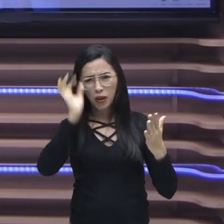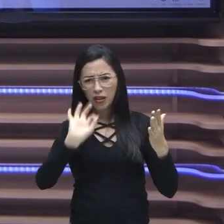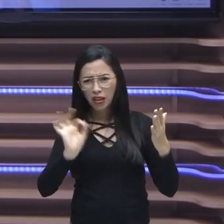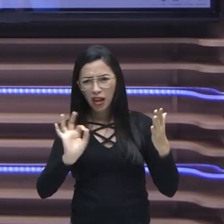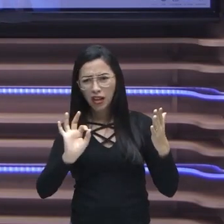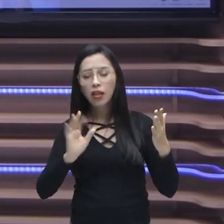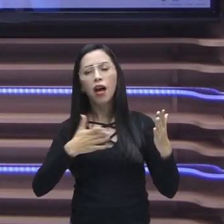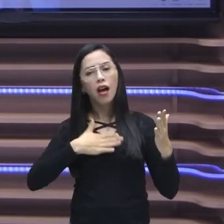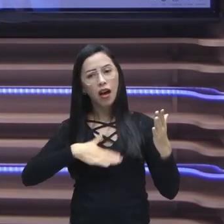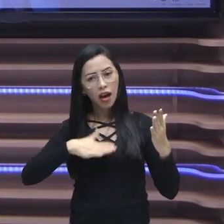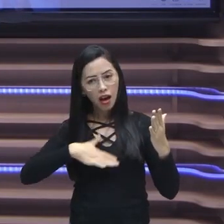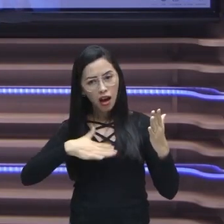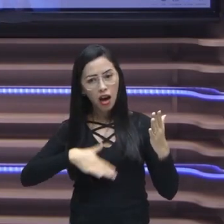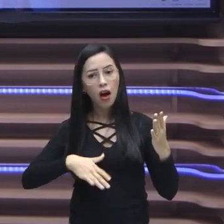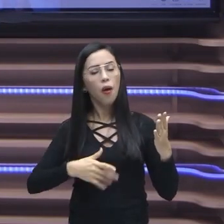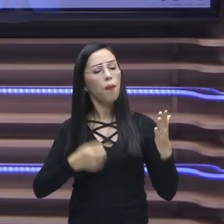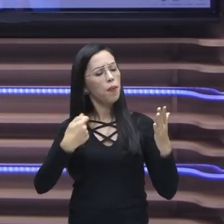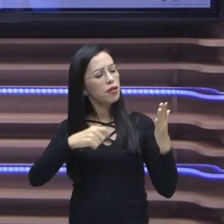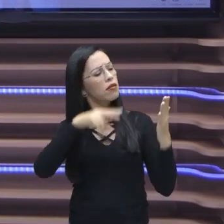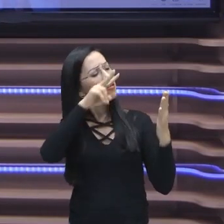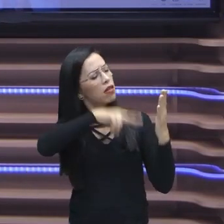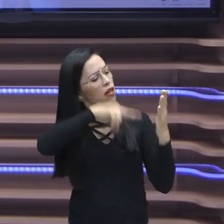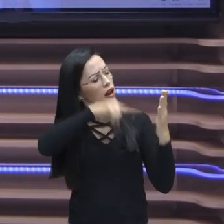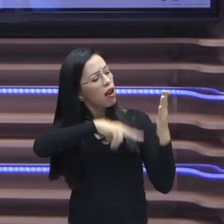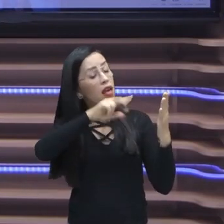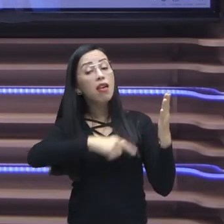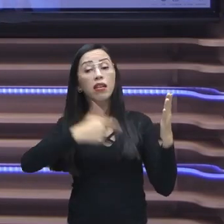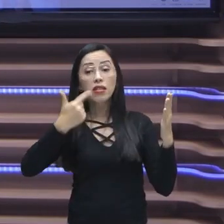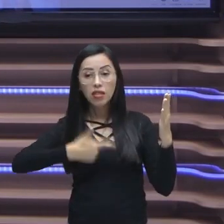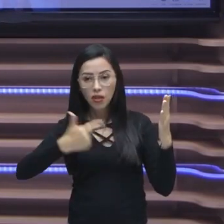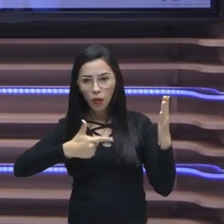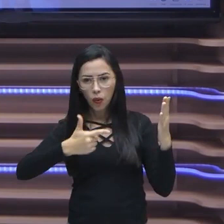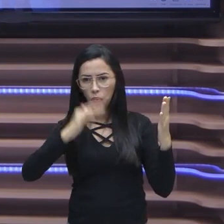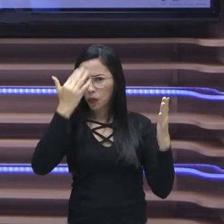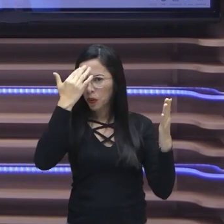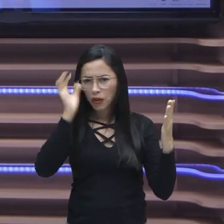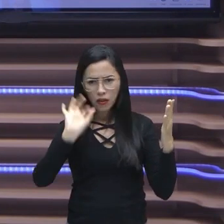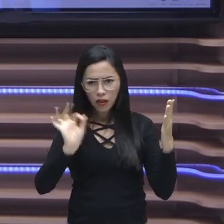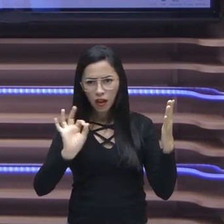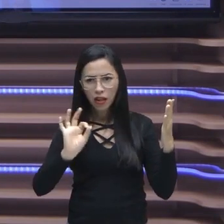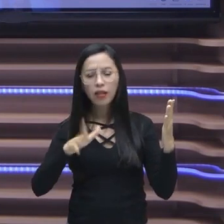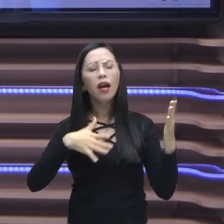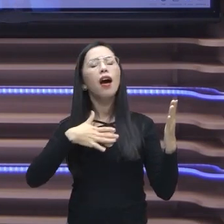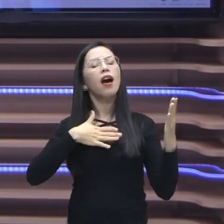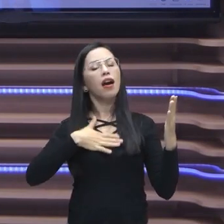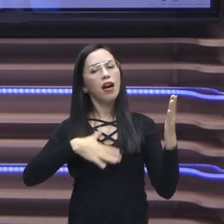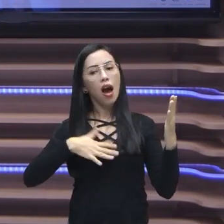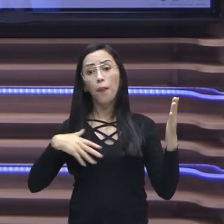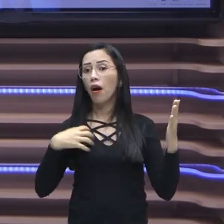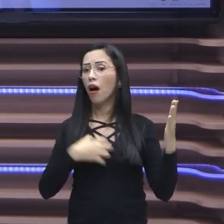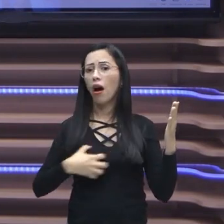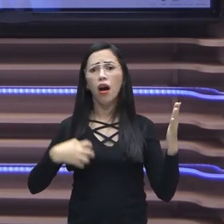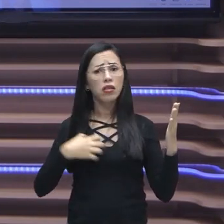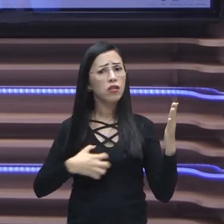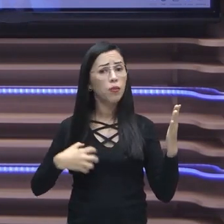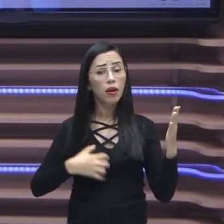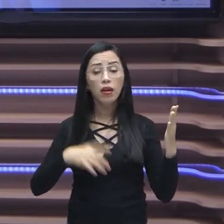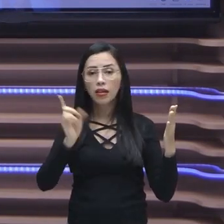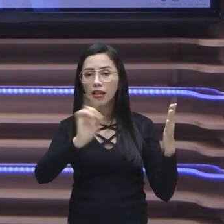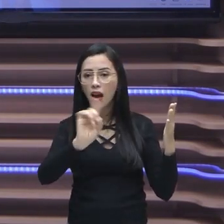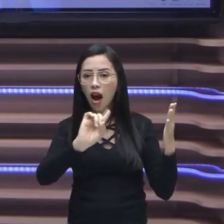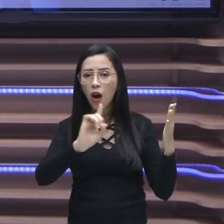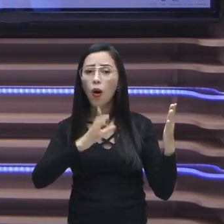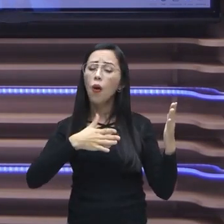do processo. Leu a segunda vez, também não entendeu? Não se desespere. Professora, mas eu já li.